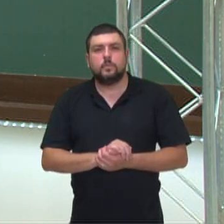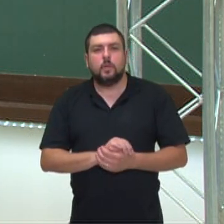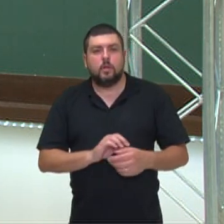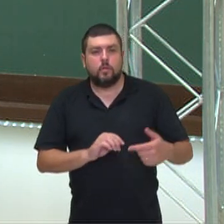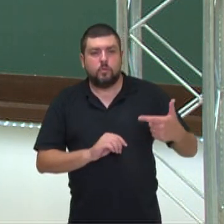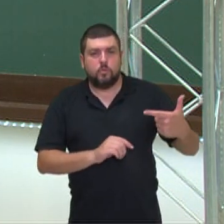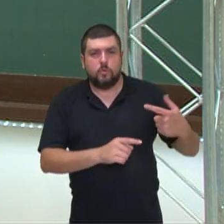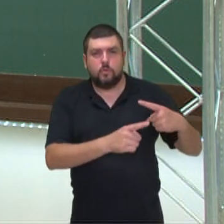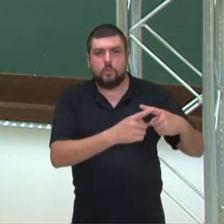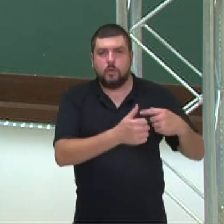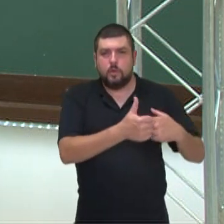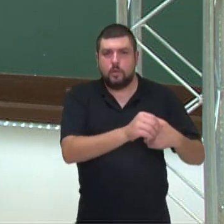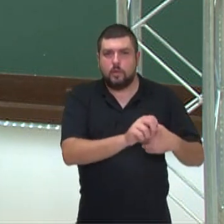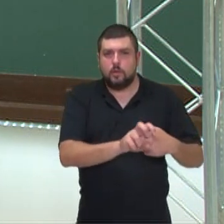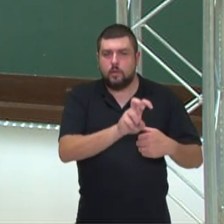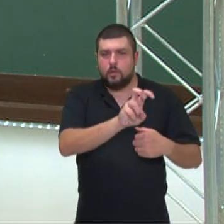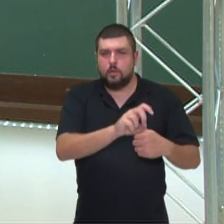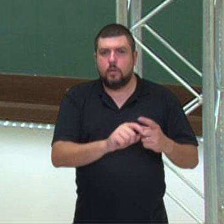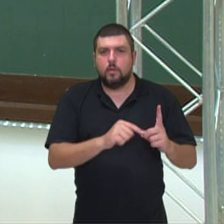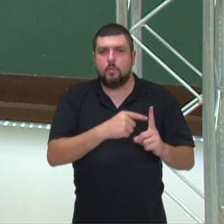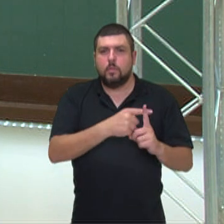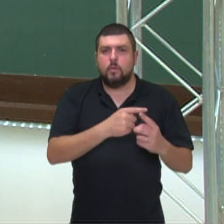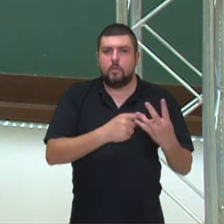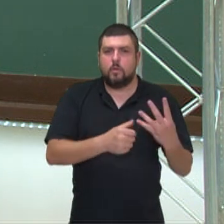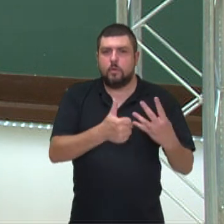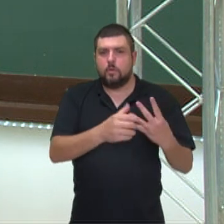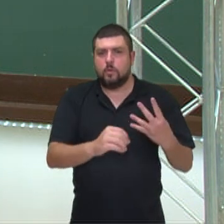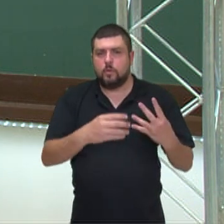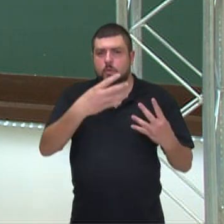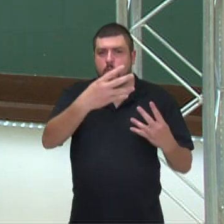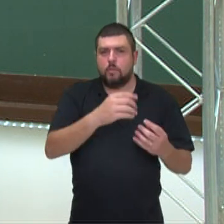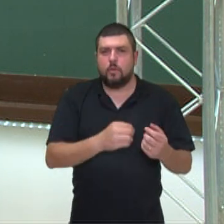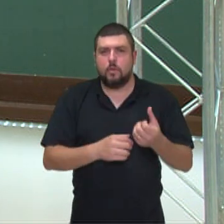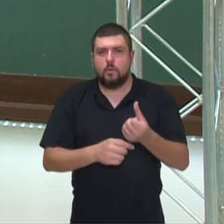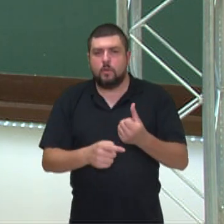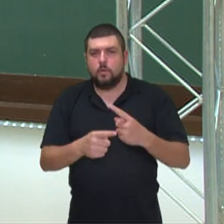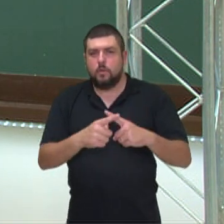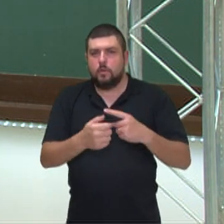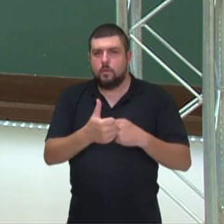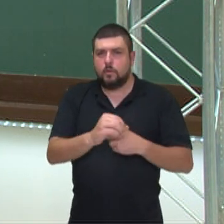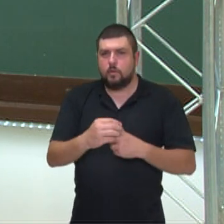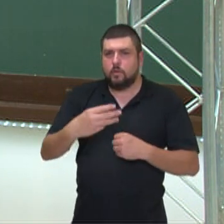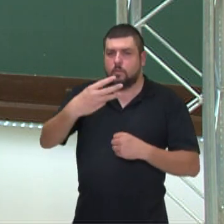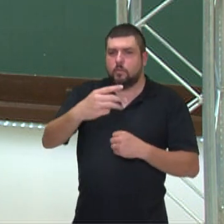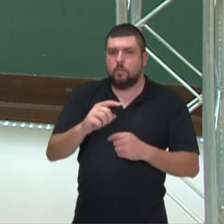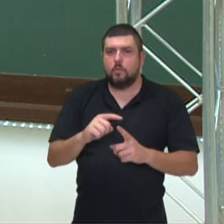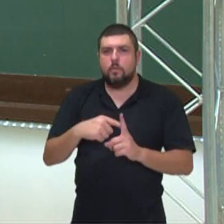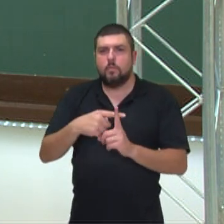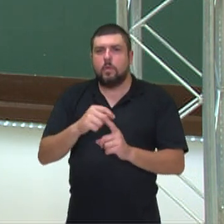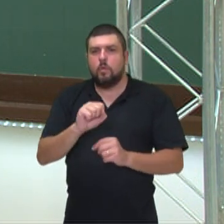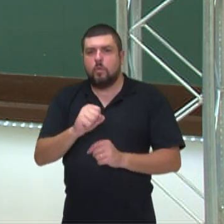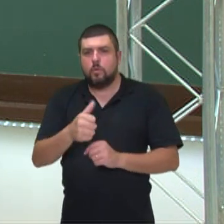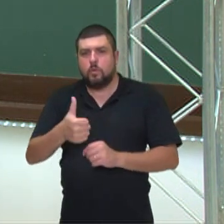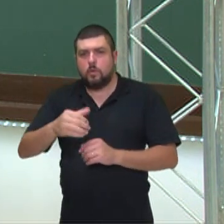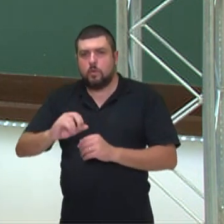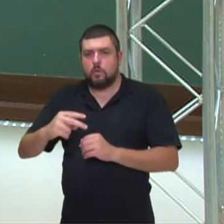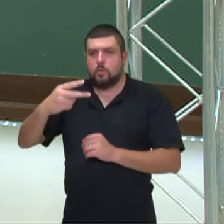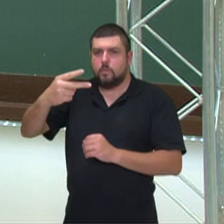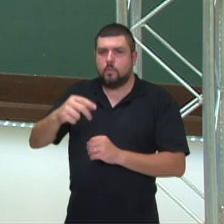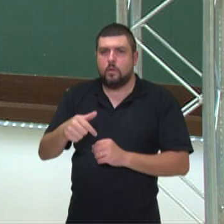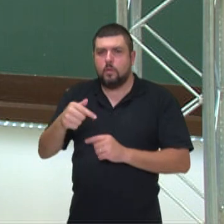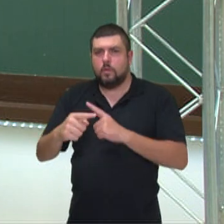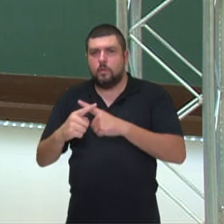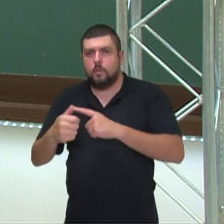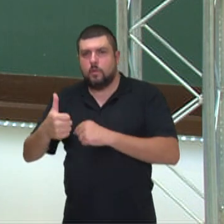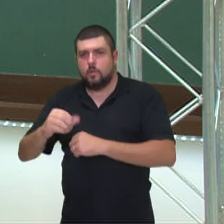quinta, mais 4 vezes 10 à quarta, mais 6 vezes 10 ao cubo, mais 8 vezes 10 ao quadrado, mais 7 vezes 10 elevado